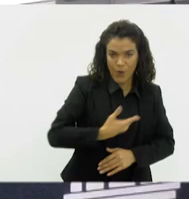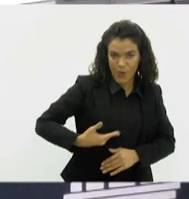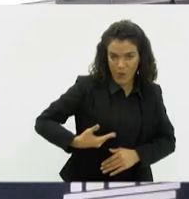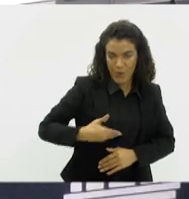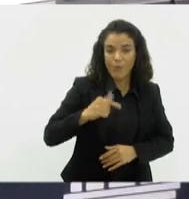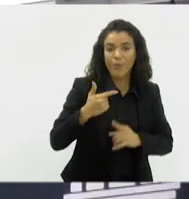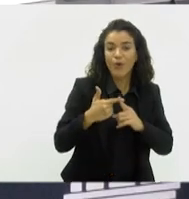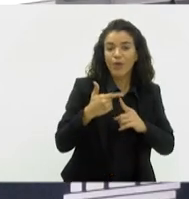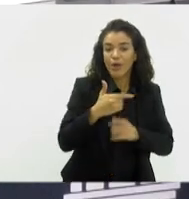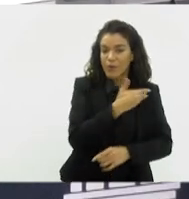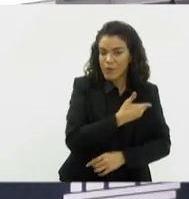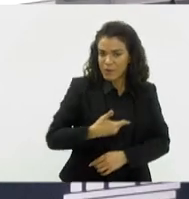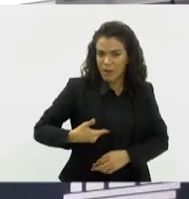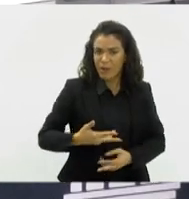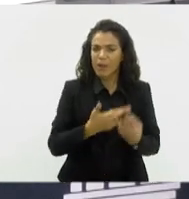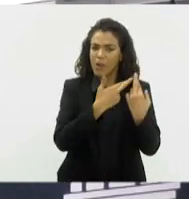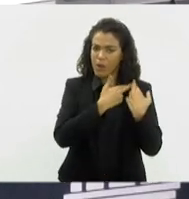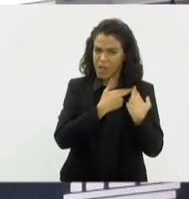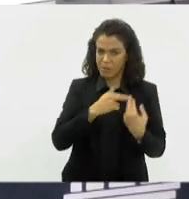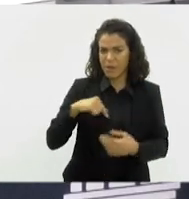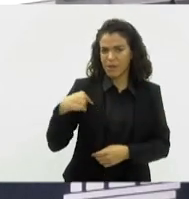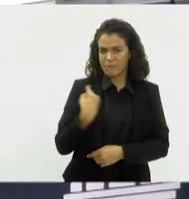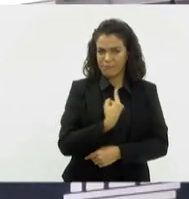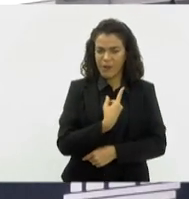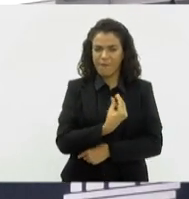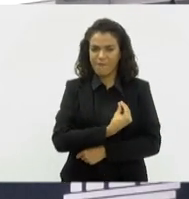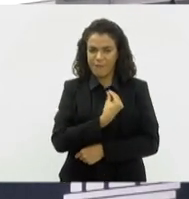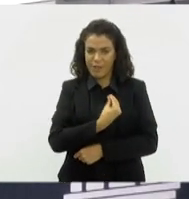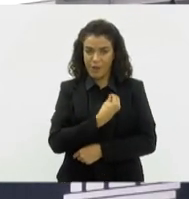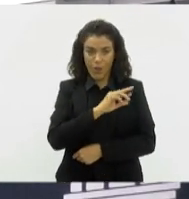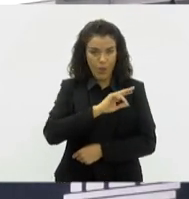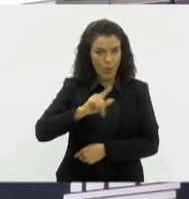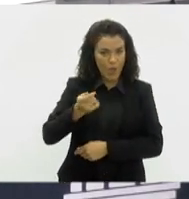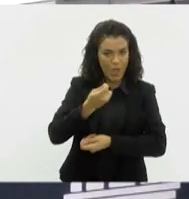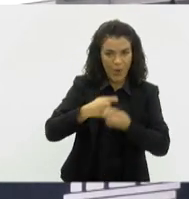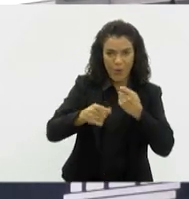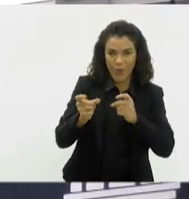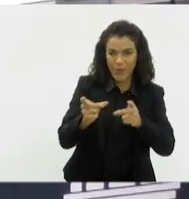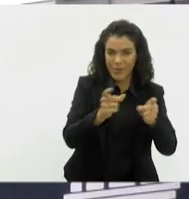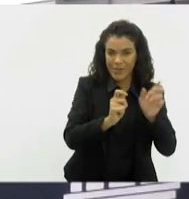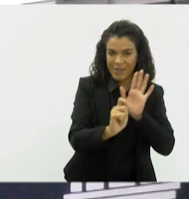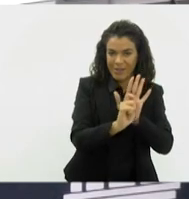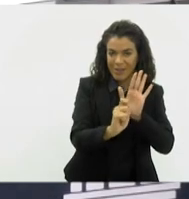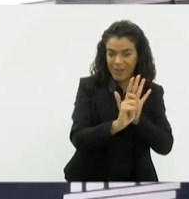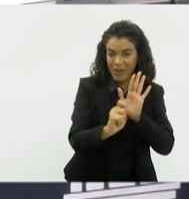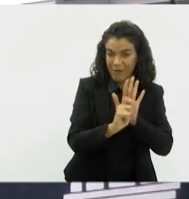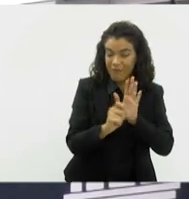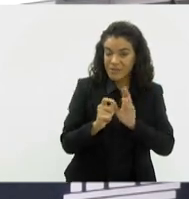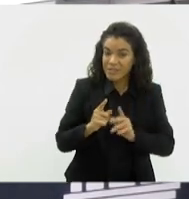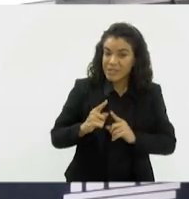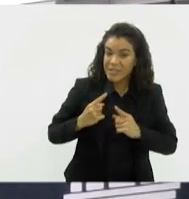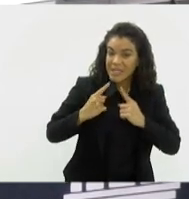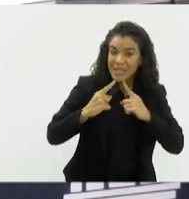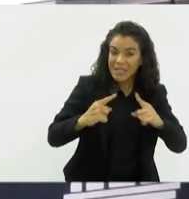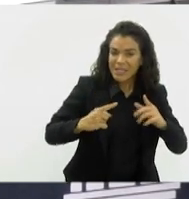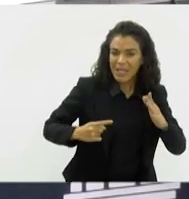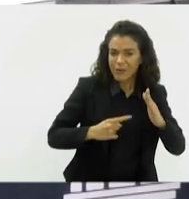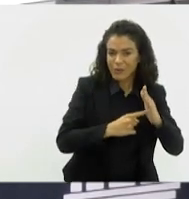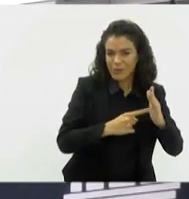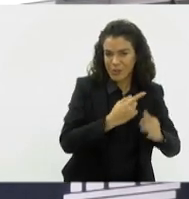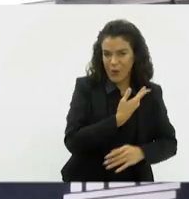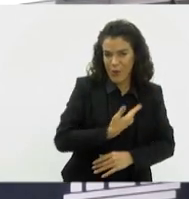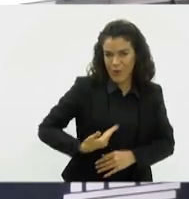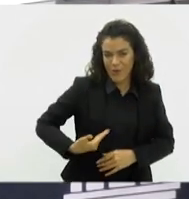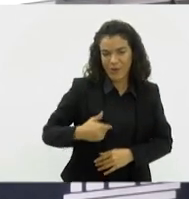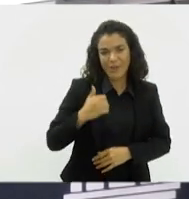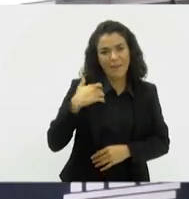até porque o Estado é o responsável pelas nossas vidas e não o tráfico de drogas. Você denunciar o Estado é mais comum, é